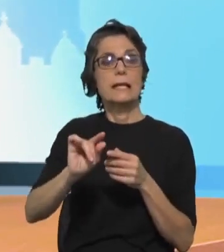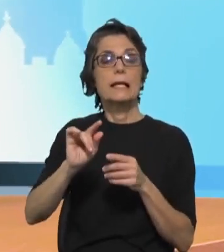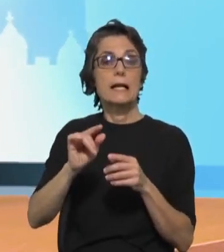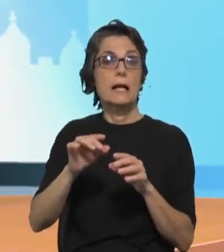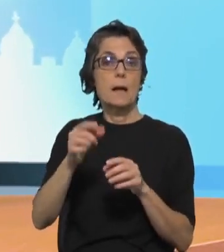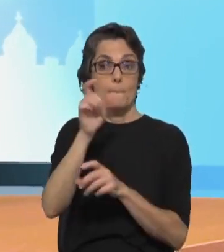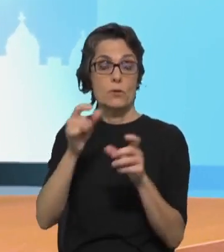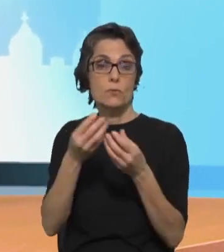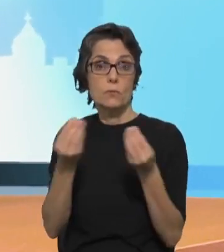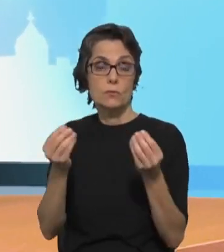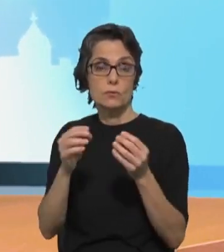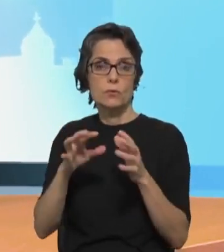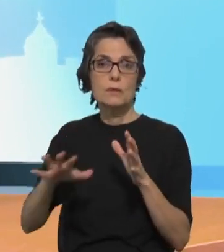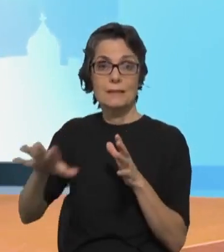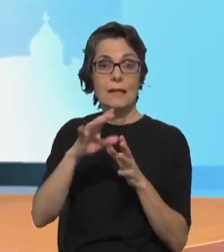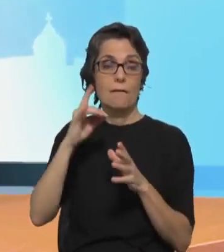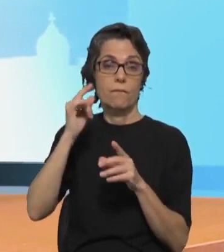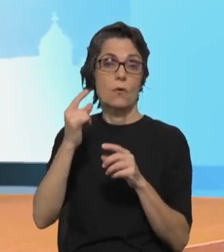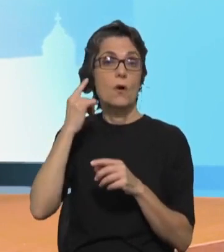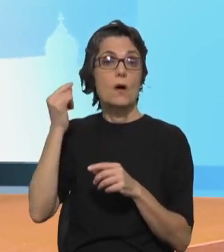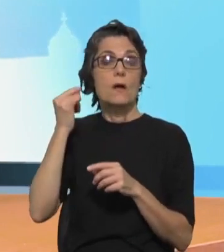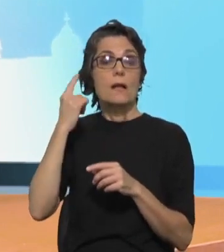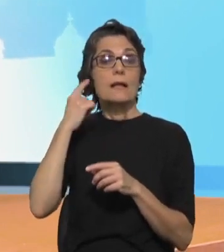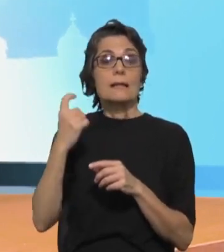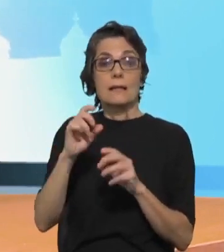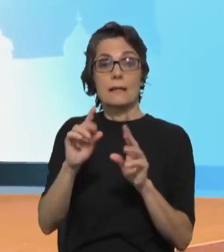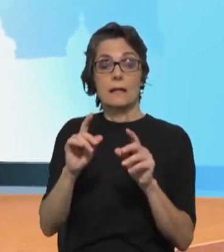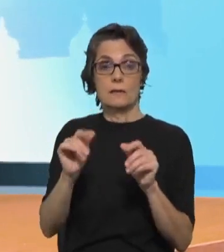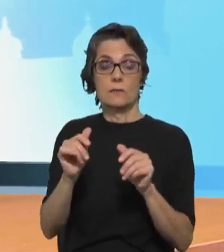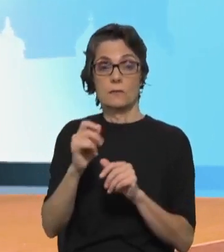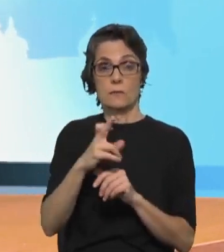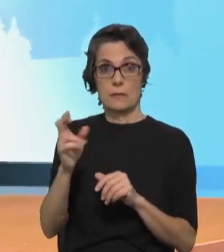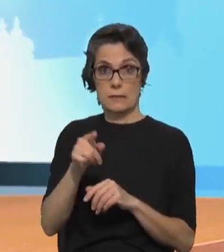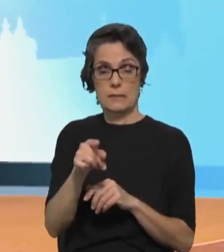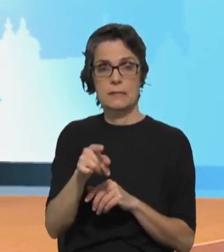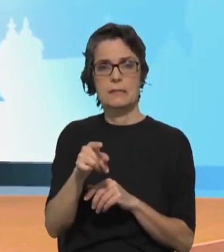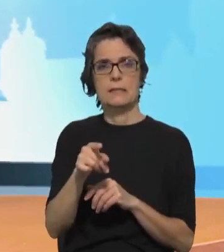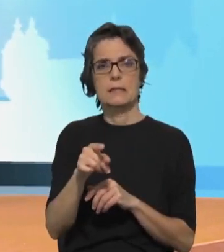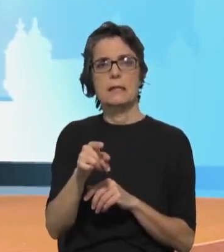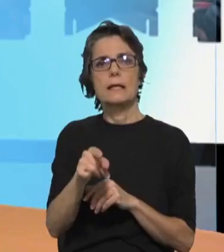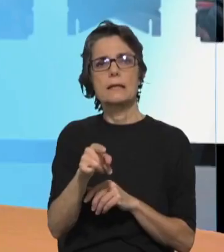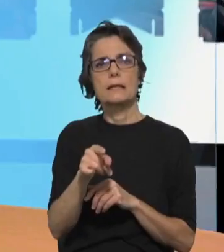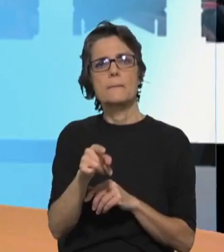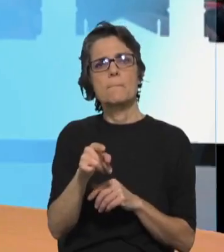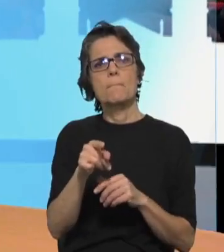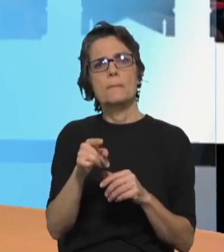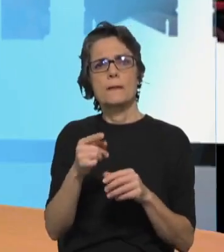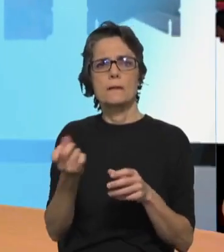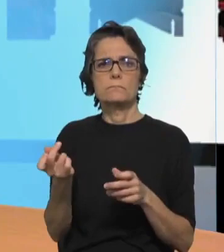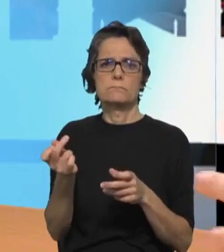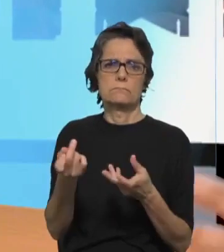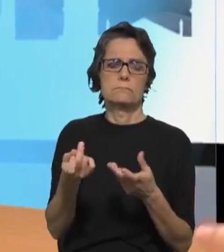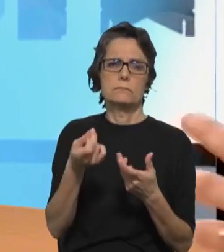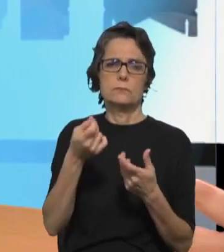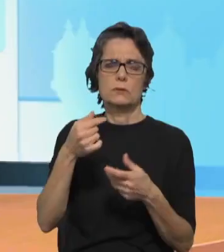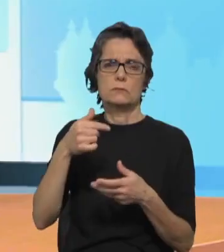Renascença, até por alguns programas que já eram emitidos e nos quais havia algum tipo de contestação em relação à situação social, obviamente